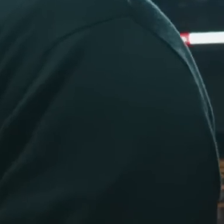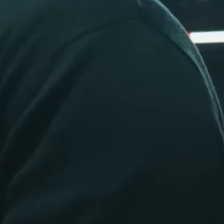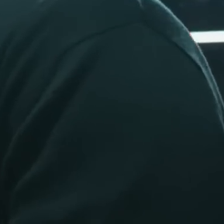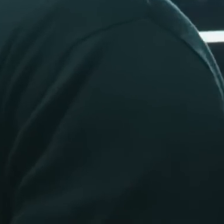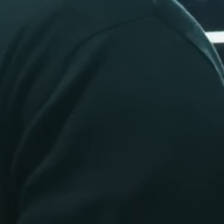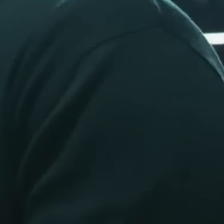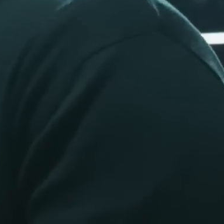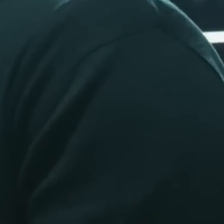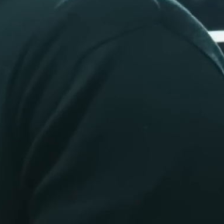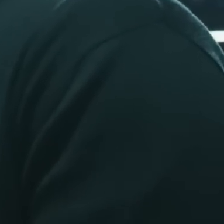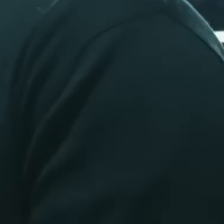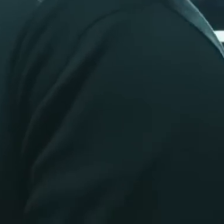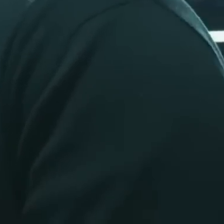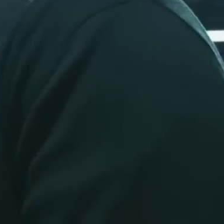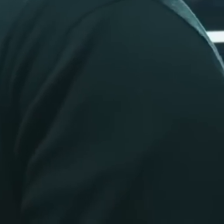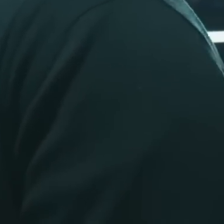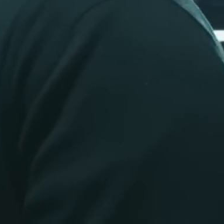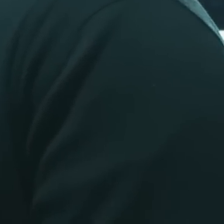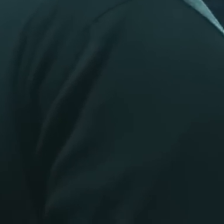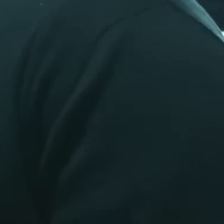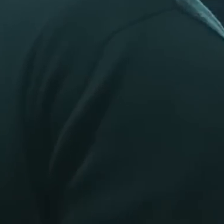do dono de tudo.